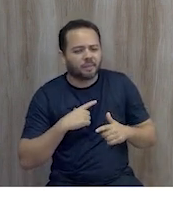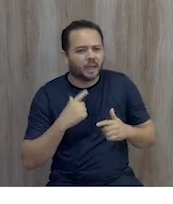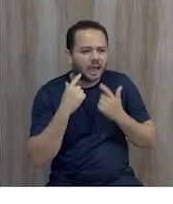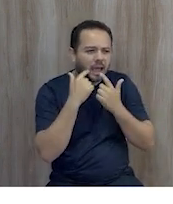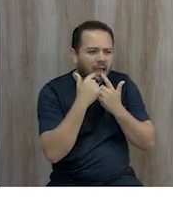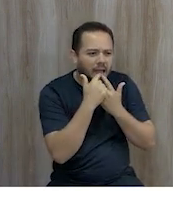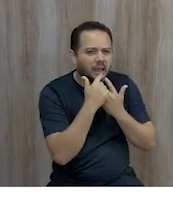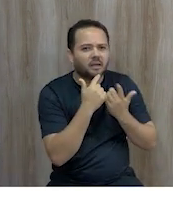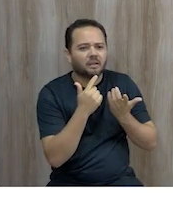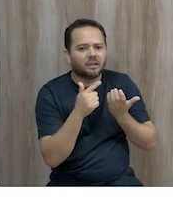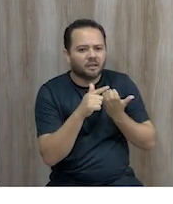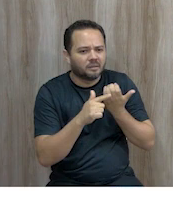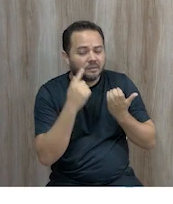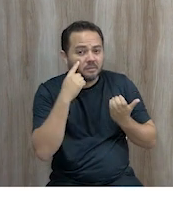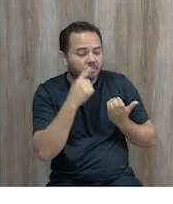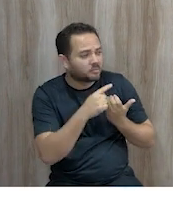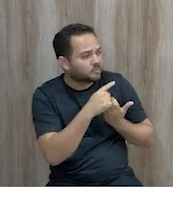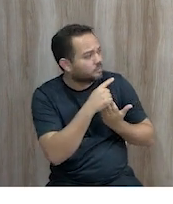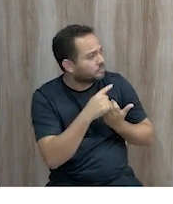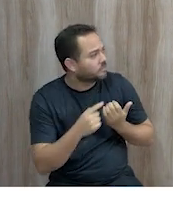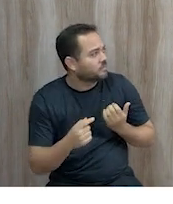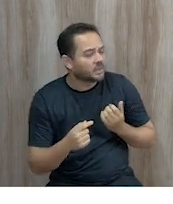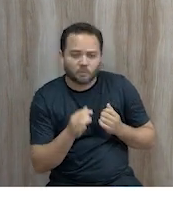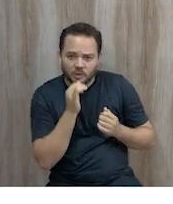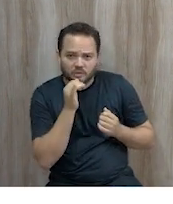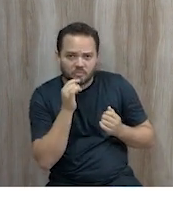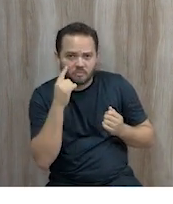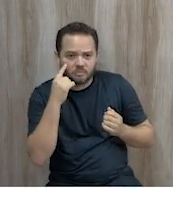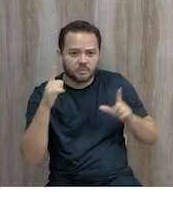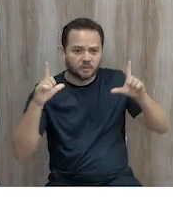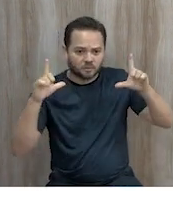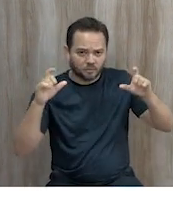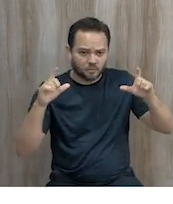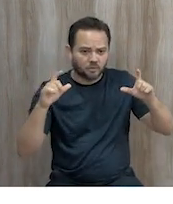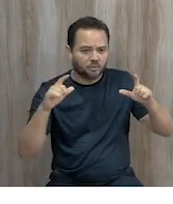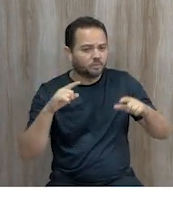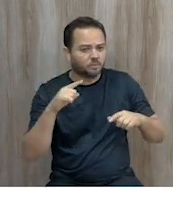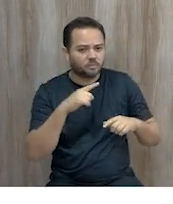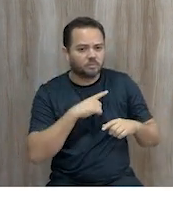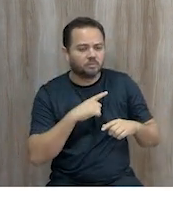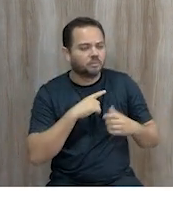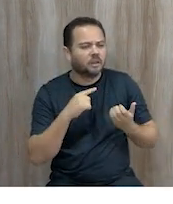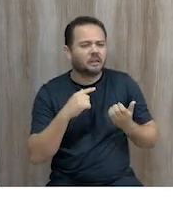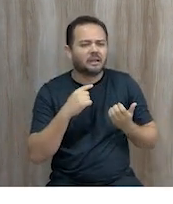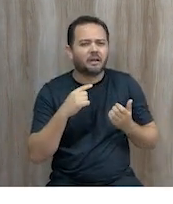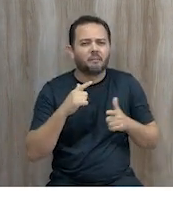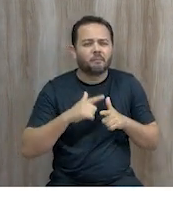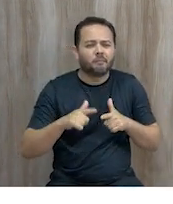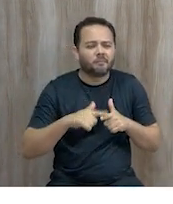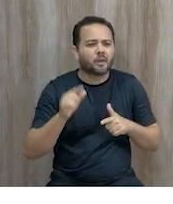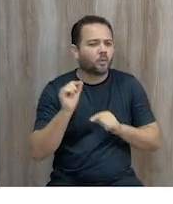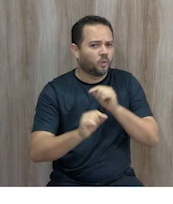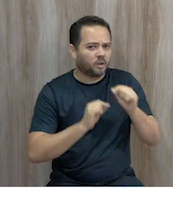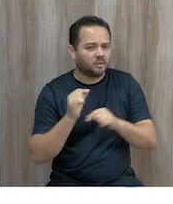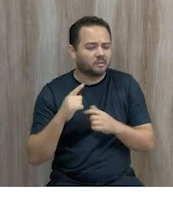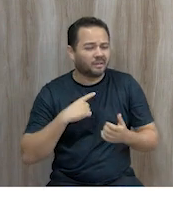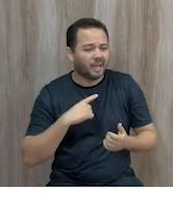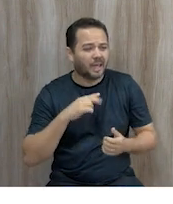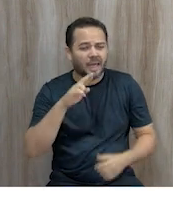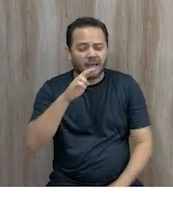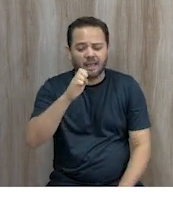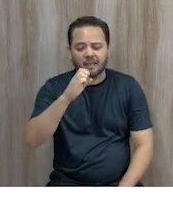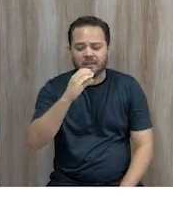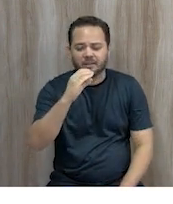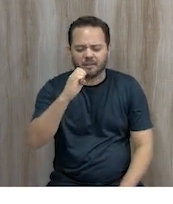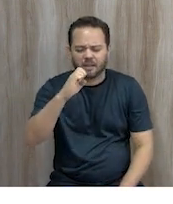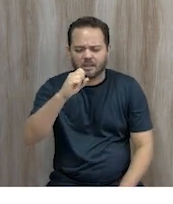como recessão gengival. Então, essa é uma paciente dentista e a queixa dela era que ela tinha recessão gengival